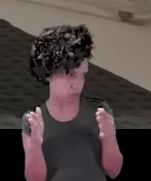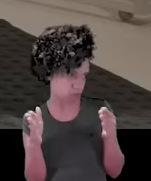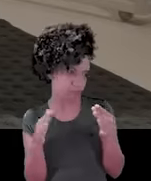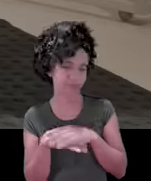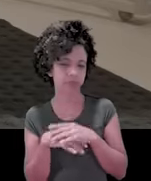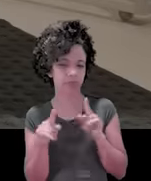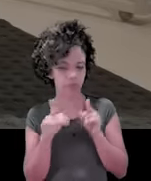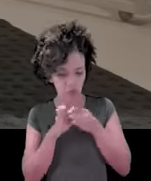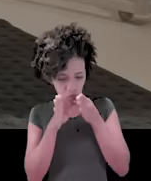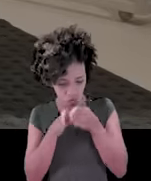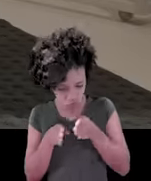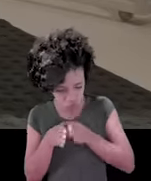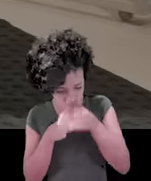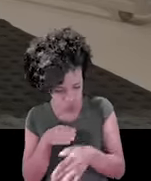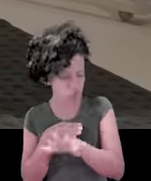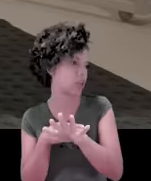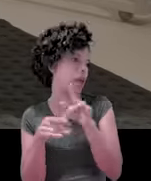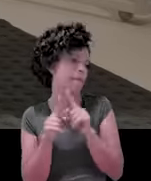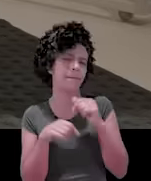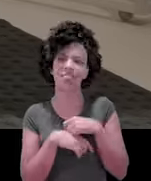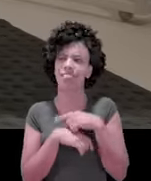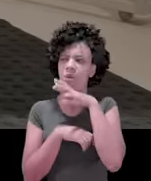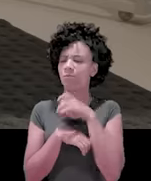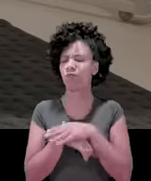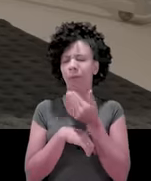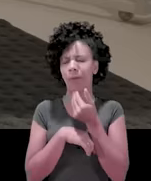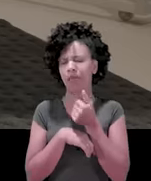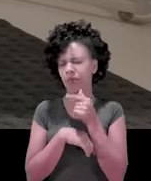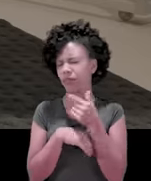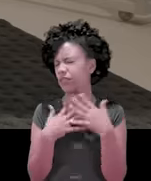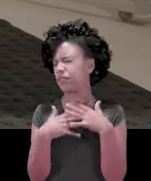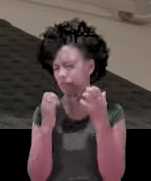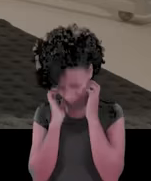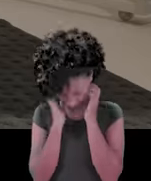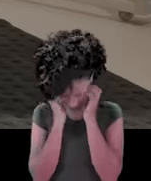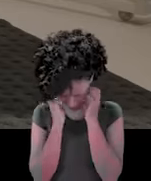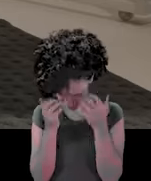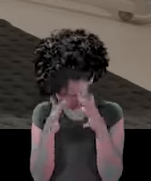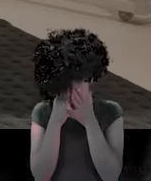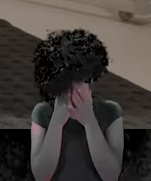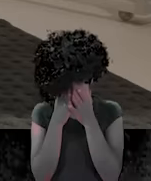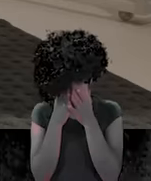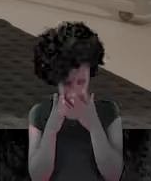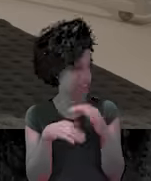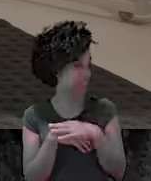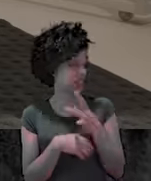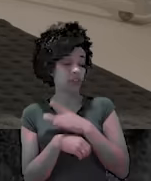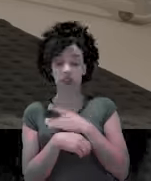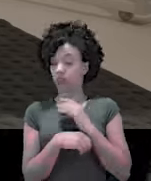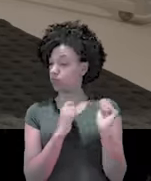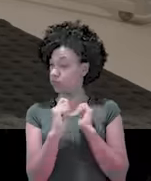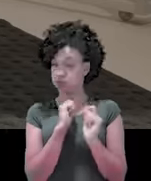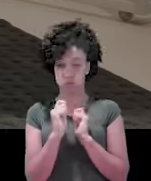e aí ouvi um barulho lá você bicho tem bicho pegando aqui deve ser uma você deve ser poder de Cell e carregar a